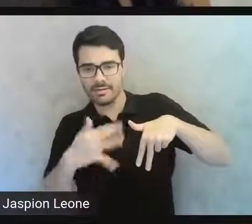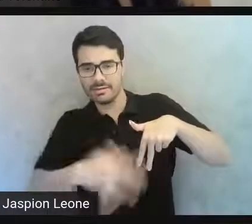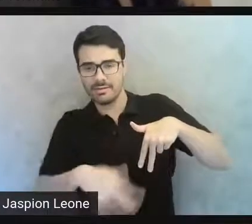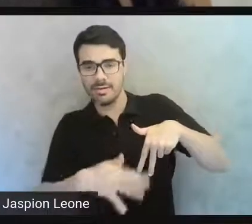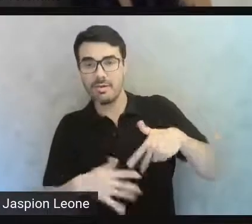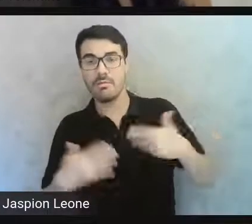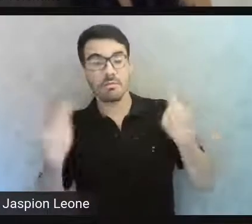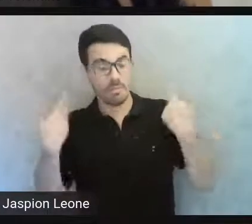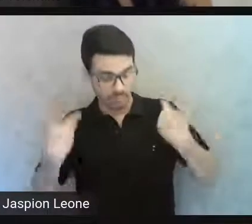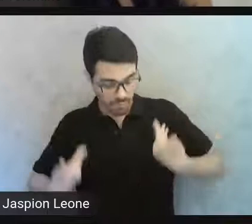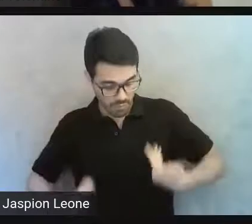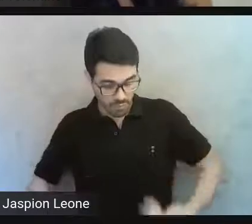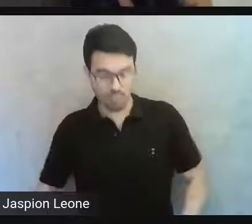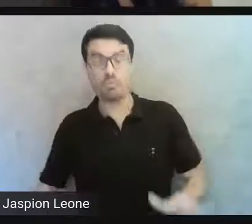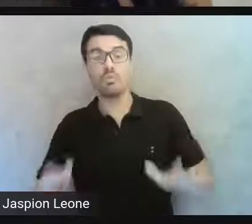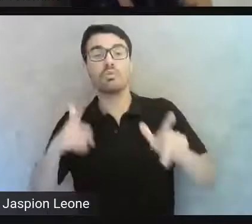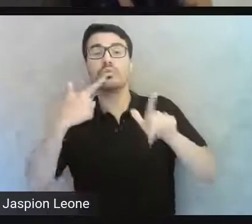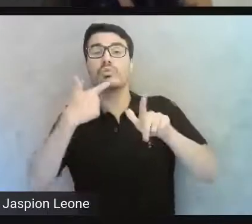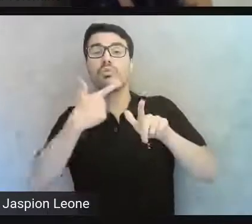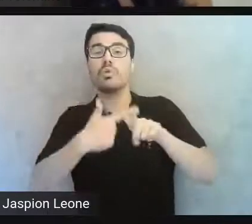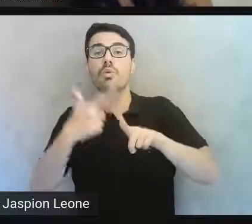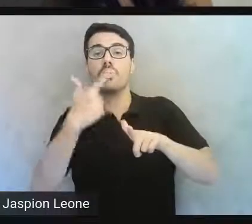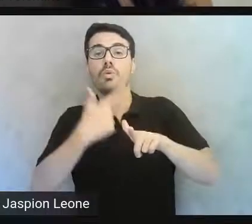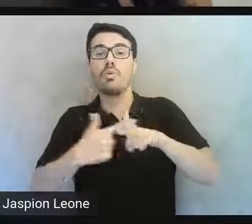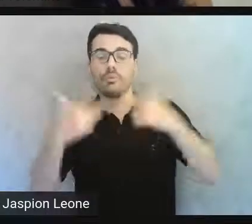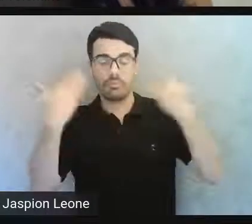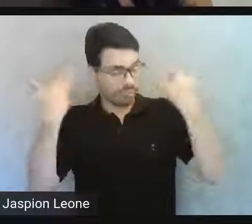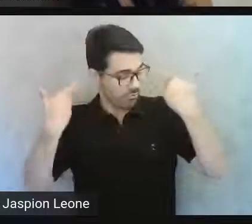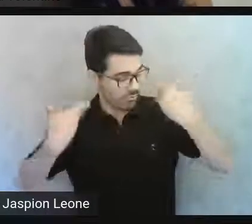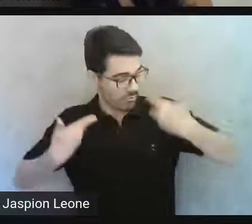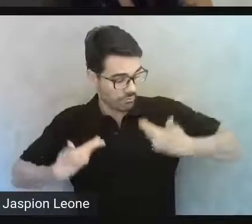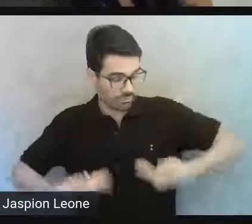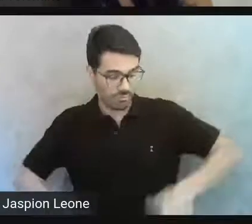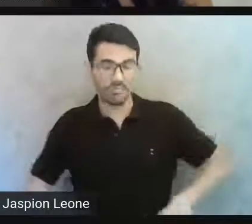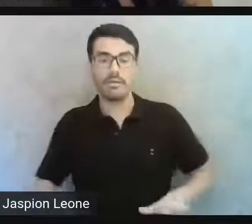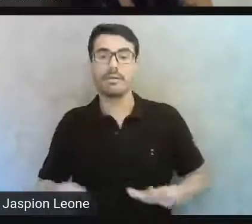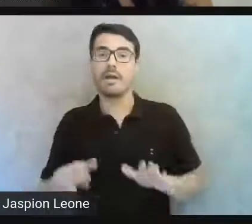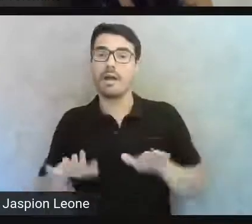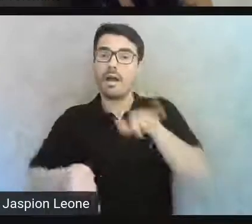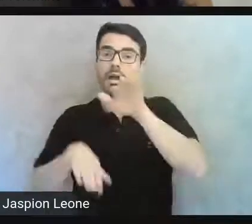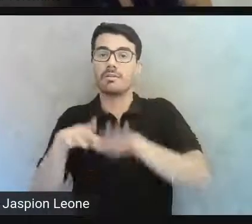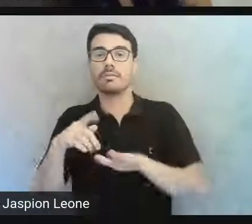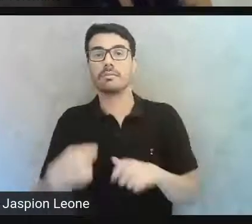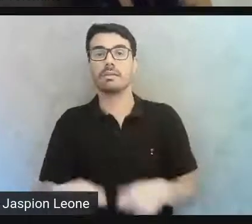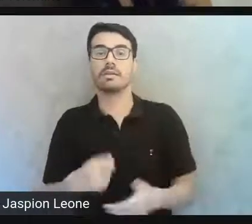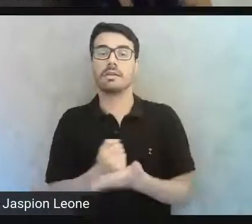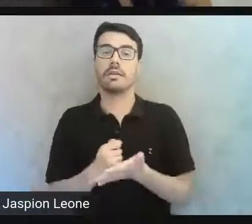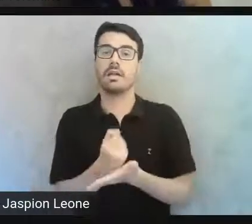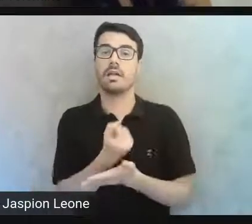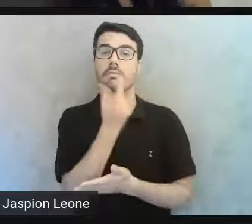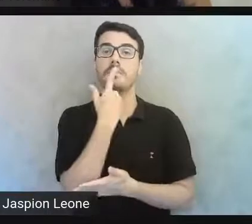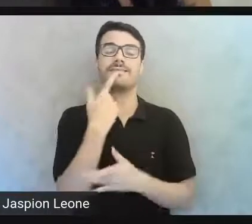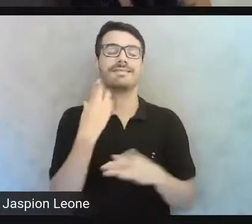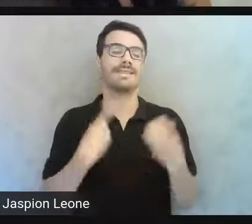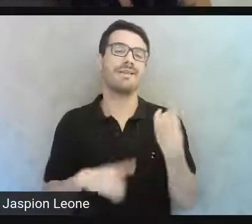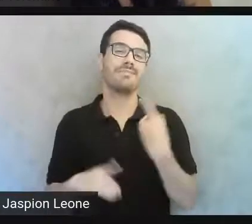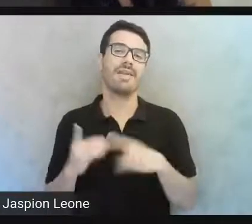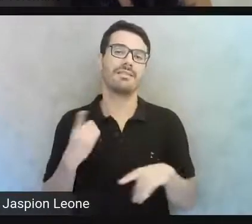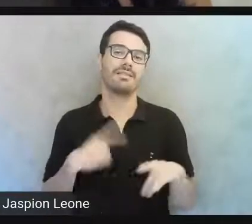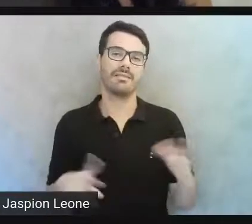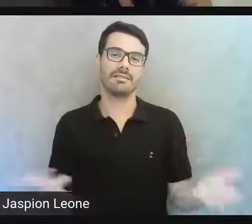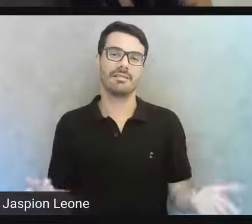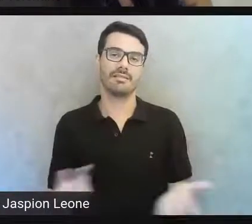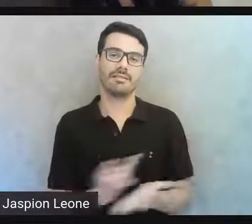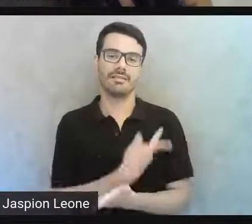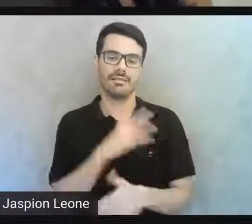sabe? Muito delicado. E às vezes a gente precisa encontrar, inclusive, com a questão de medicação, né? Às vezes a pessoa entrou num quadro depressivo ou num quadro